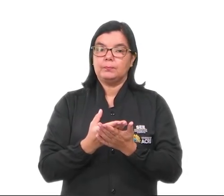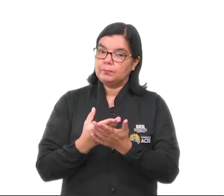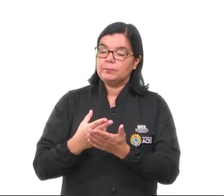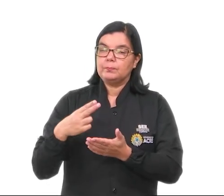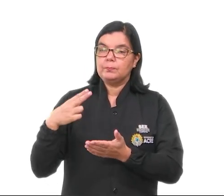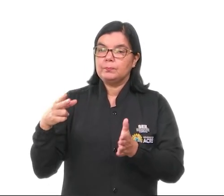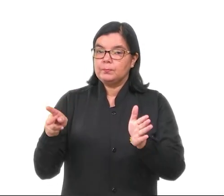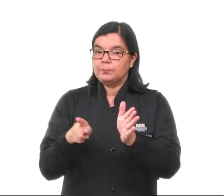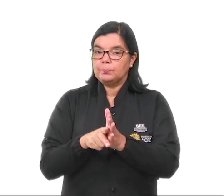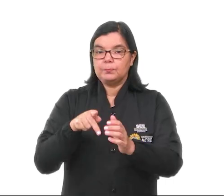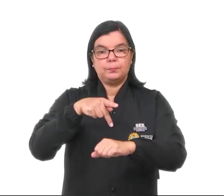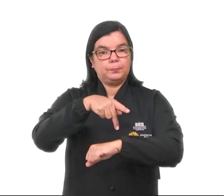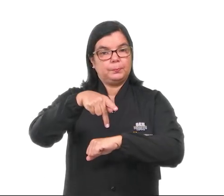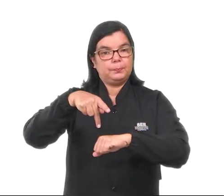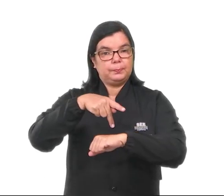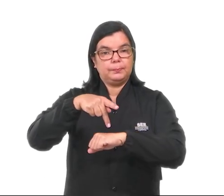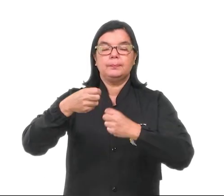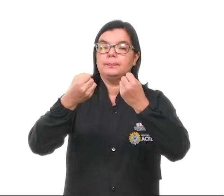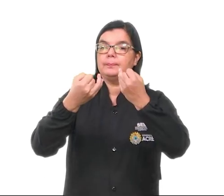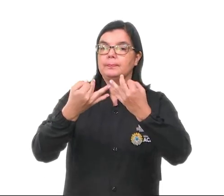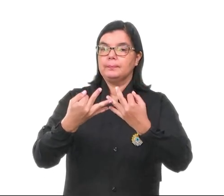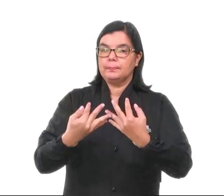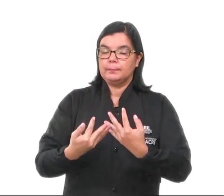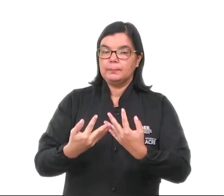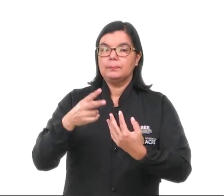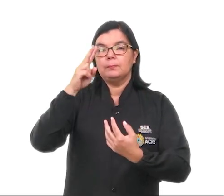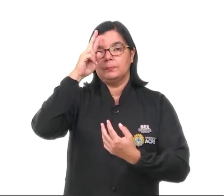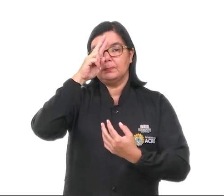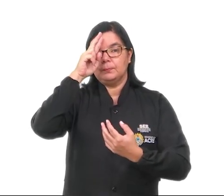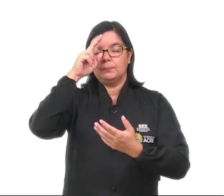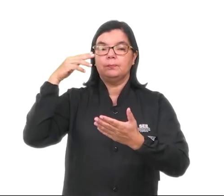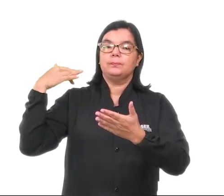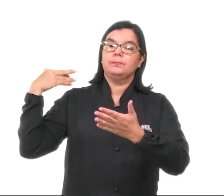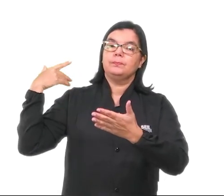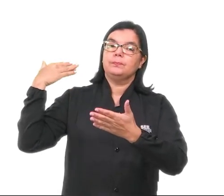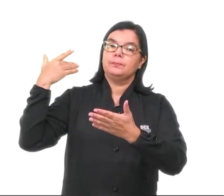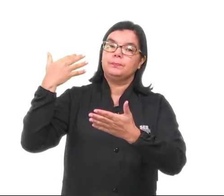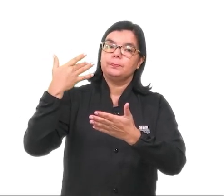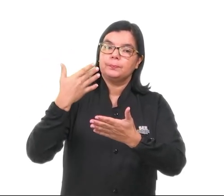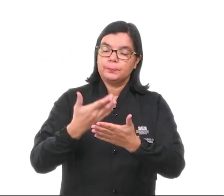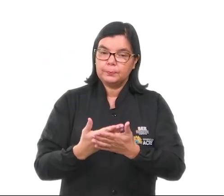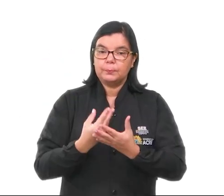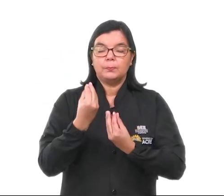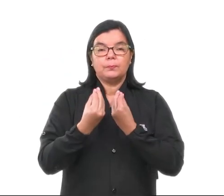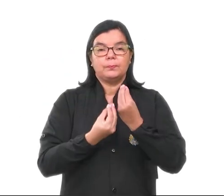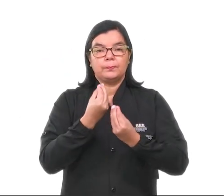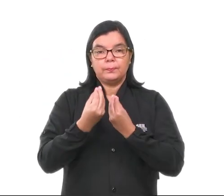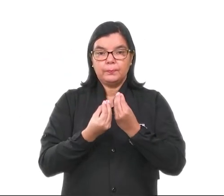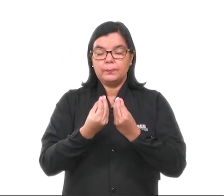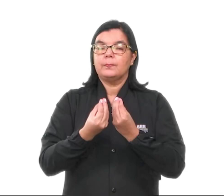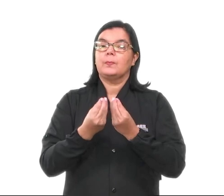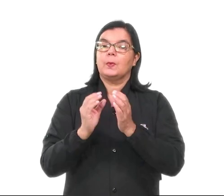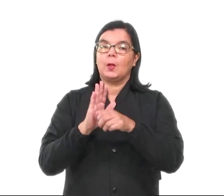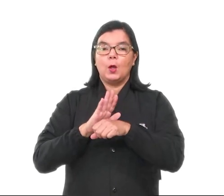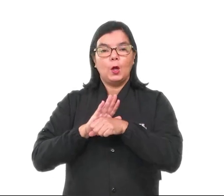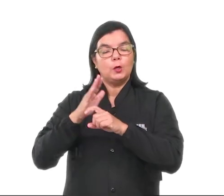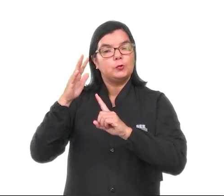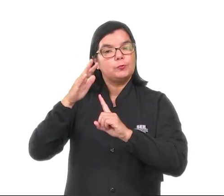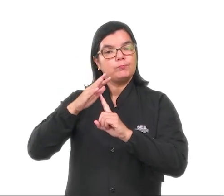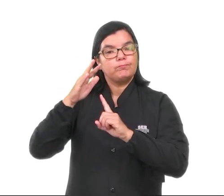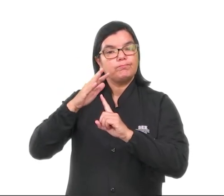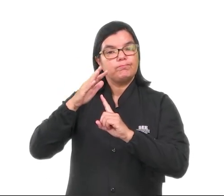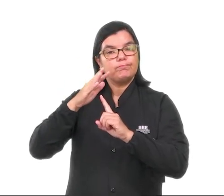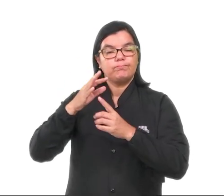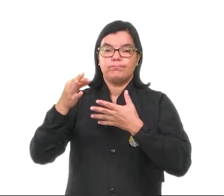país que retrata a nossa historicidade, como que esses elementos eles acabaram